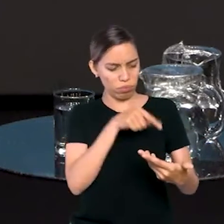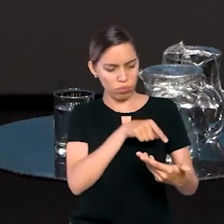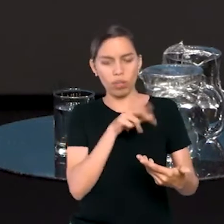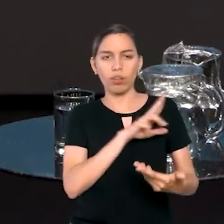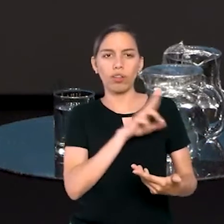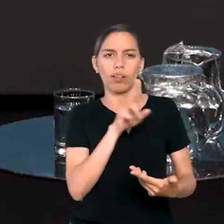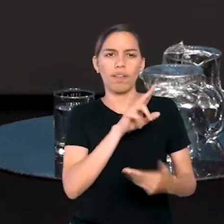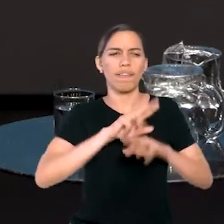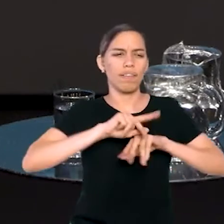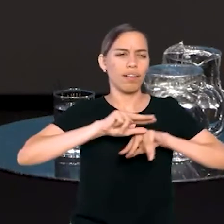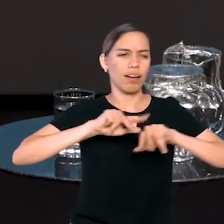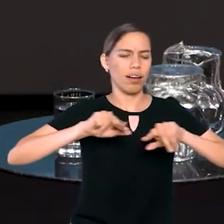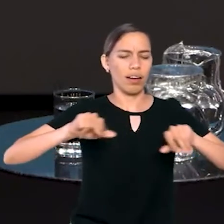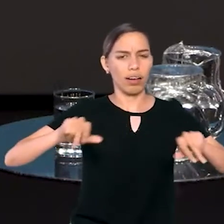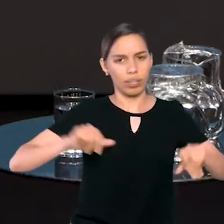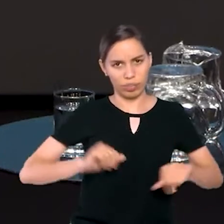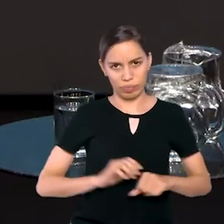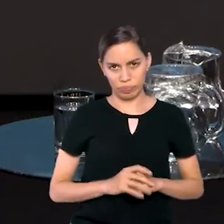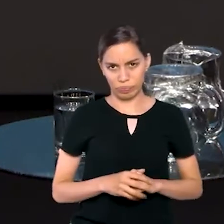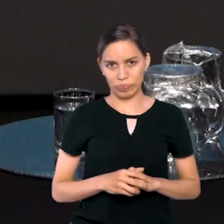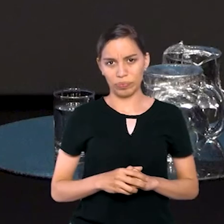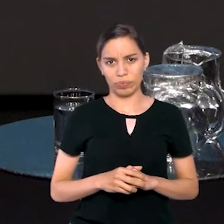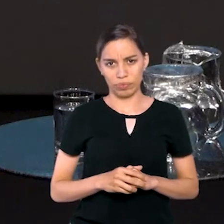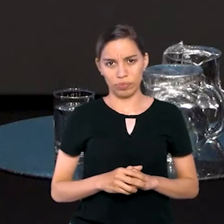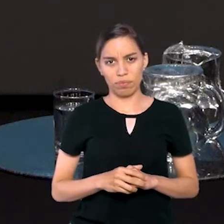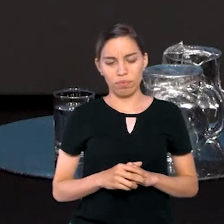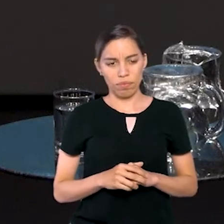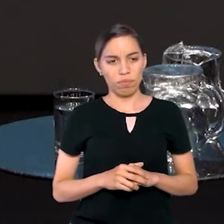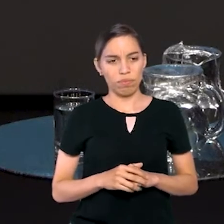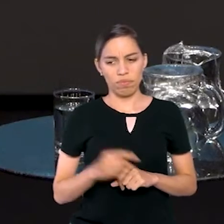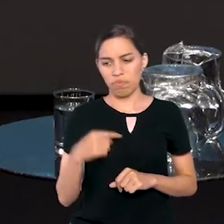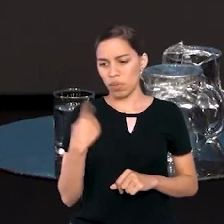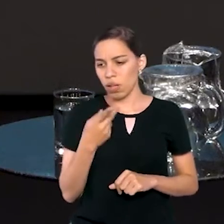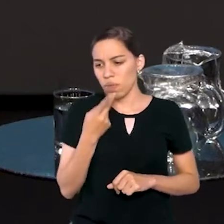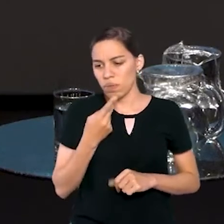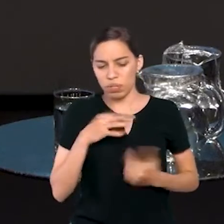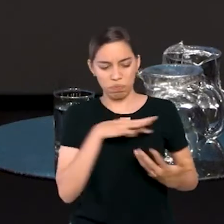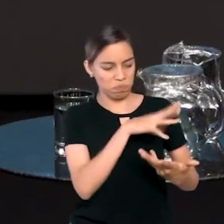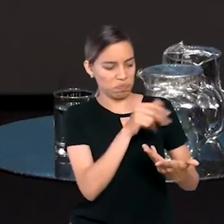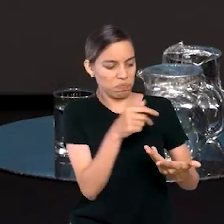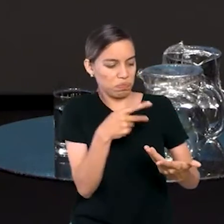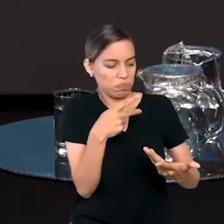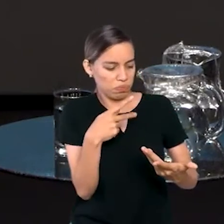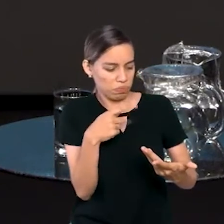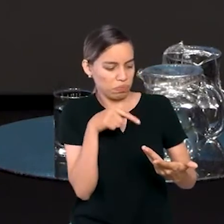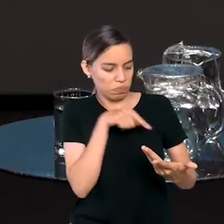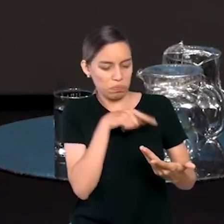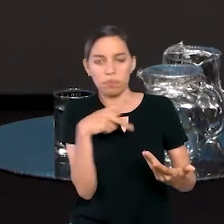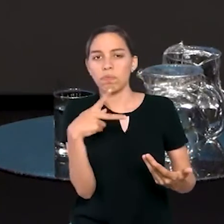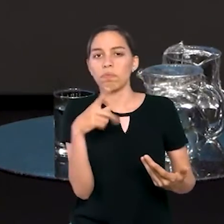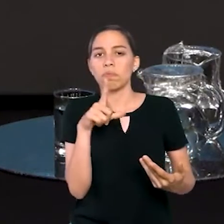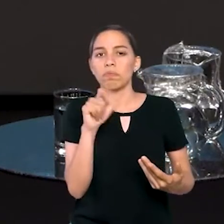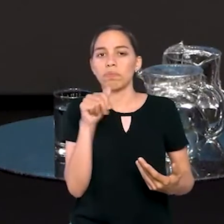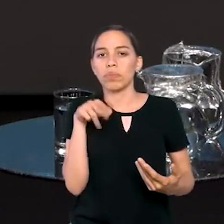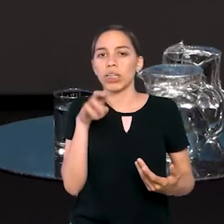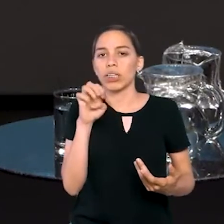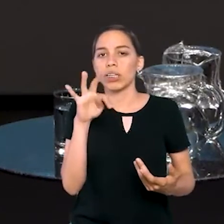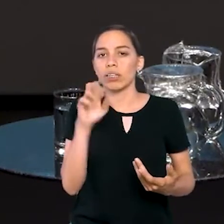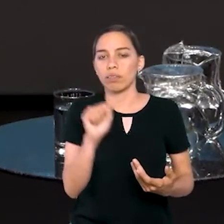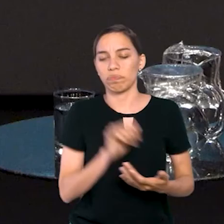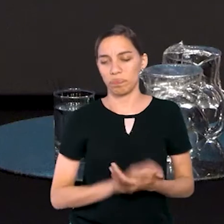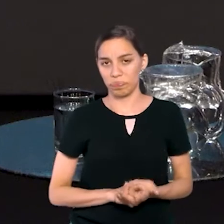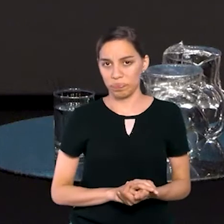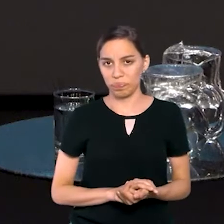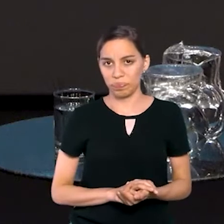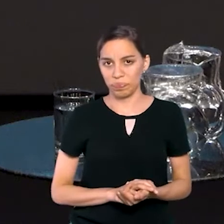a esse organismo que ganhou o nome também de planeta. É muito interessante como que a racionalidade, a lógica,